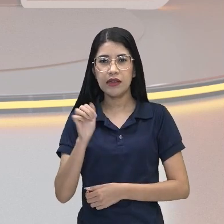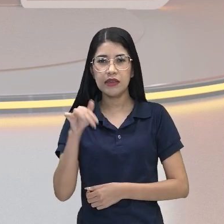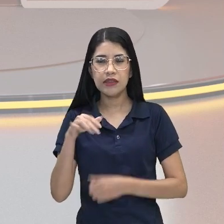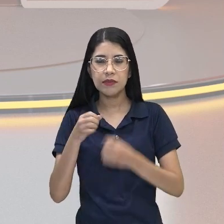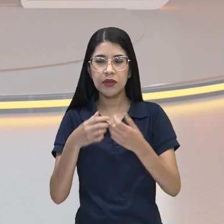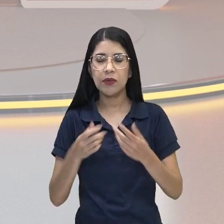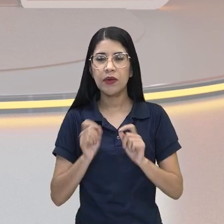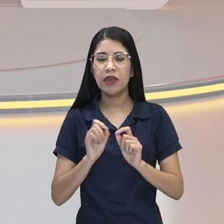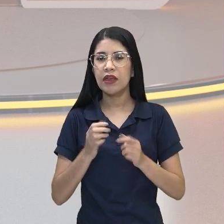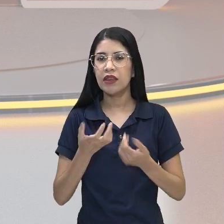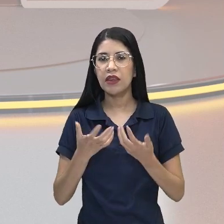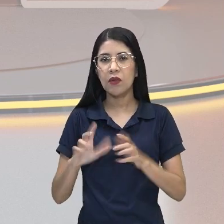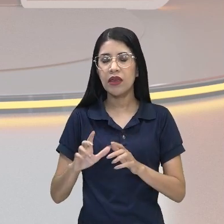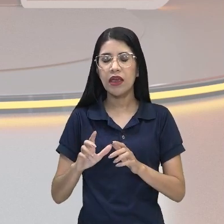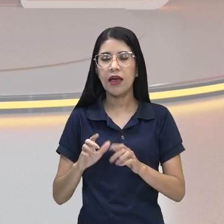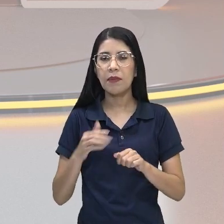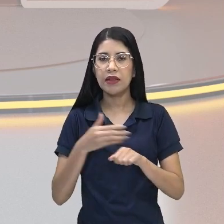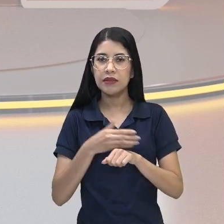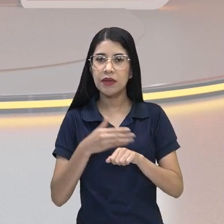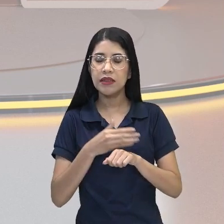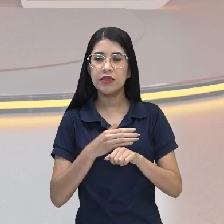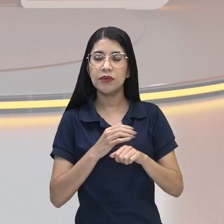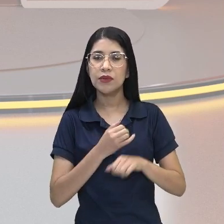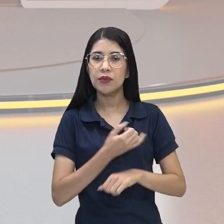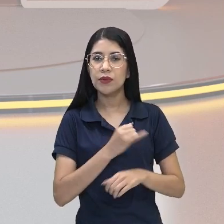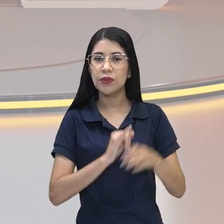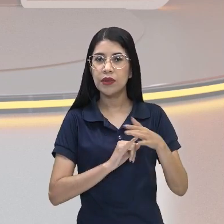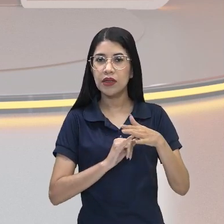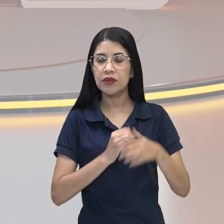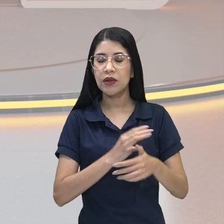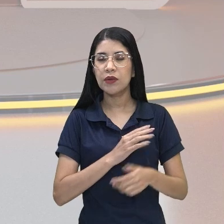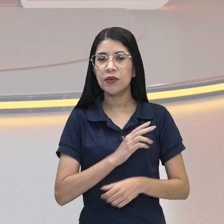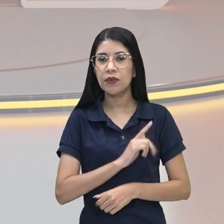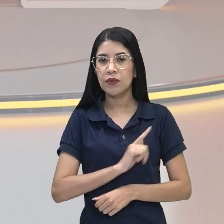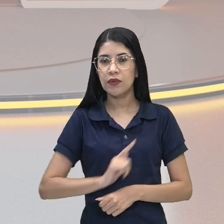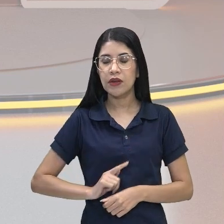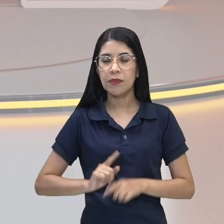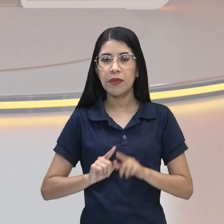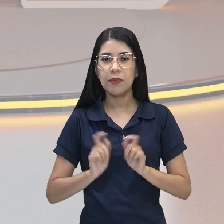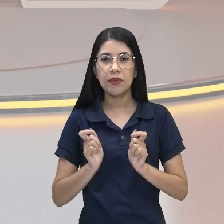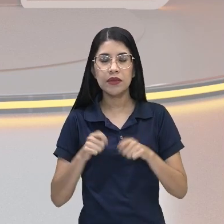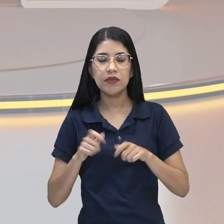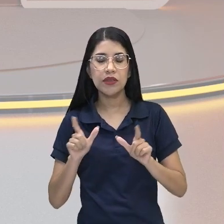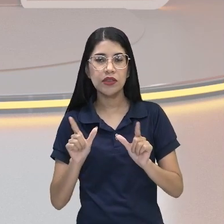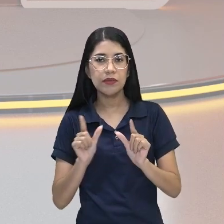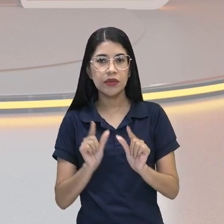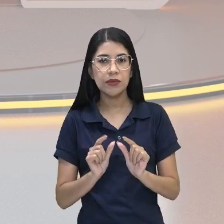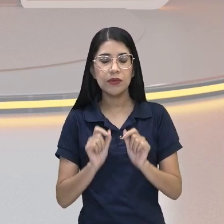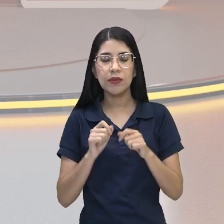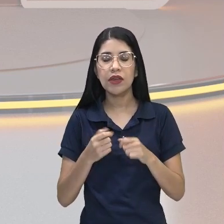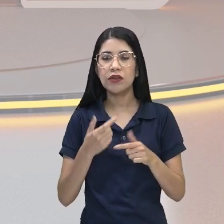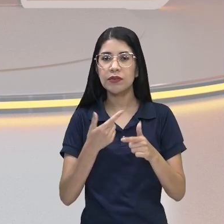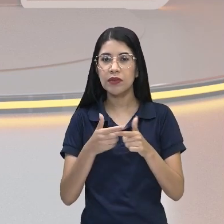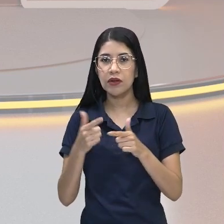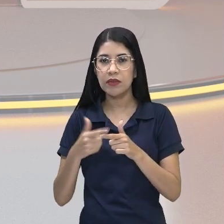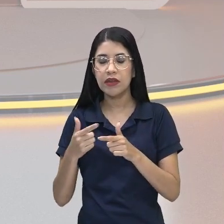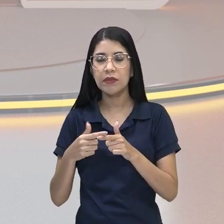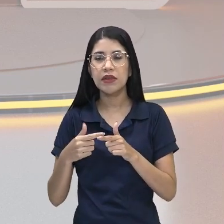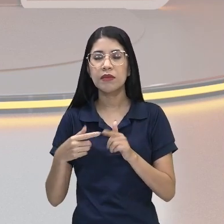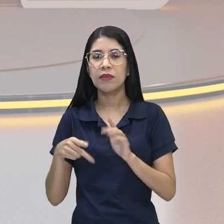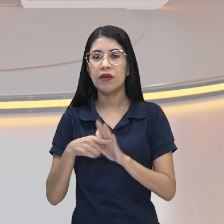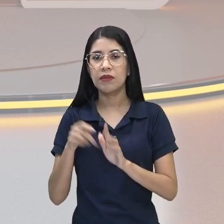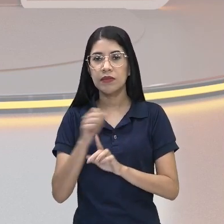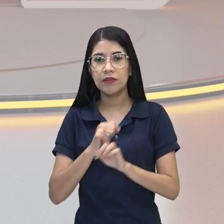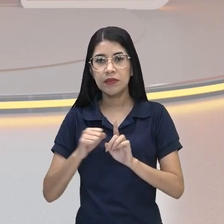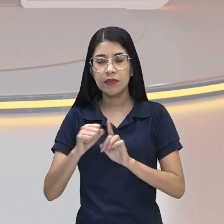vê o contrário, né, quer a participação do Estado para diminuir as mazelas que a sociedade vive. Então, quais